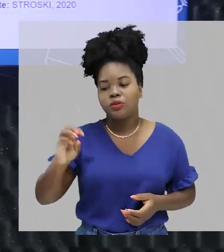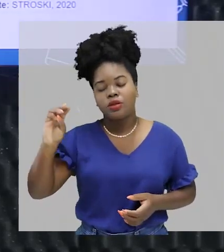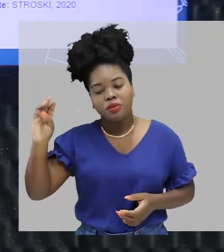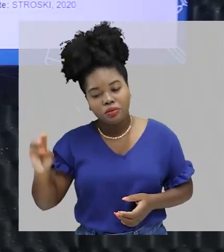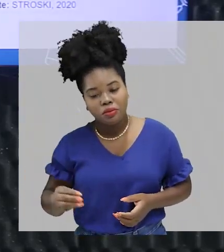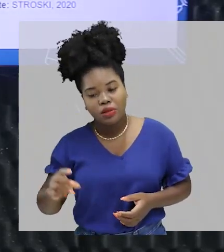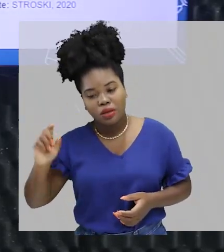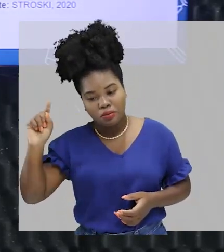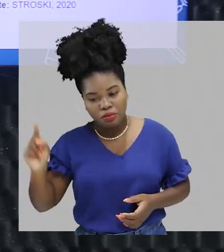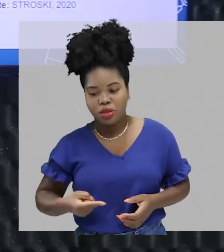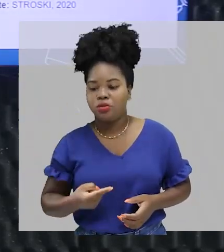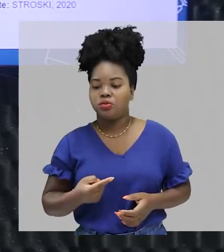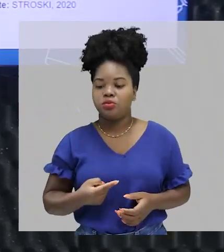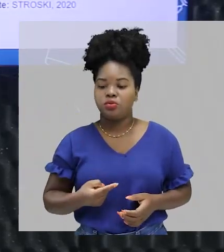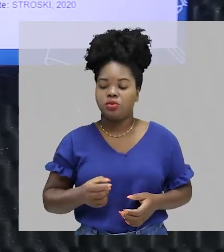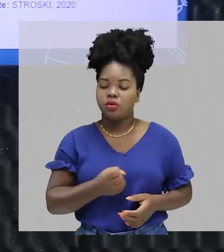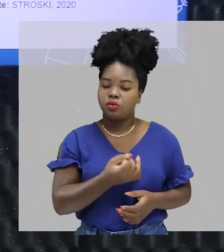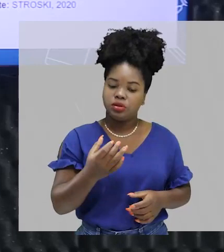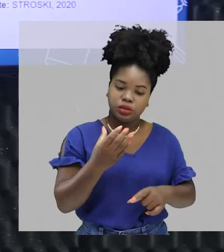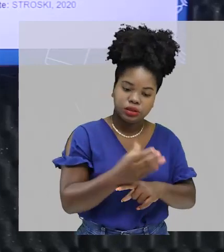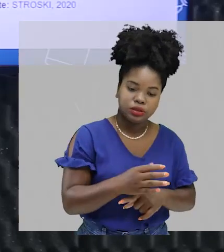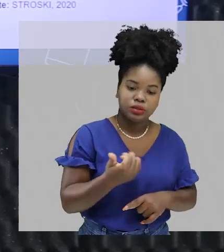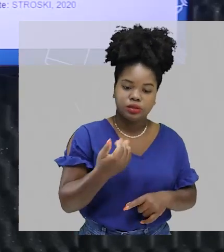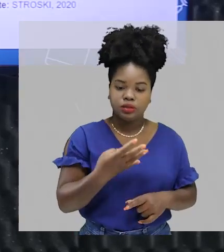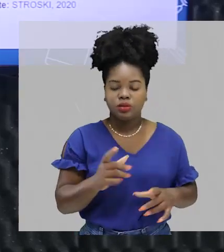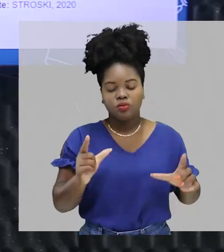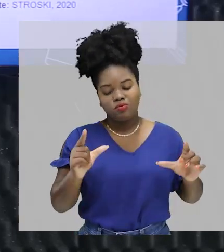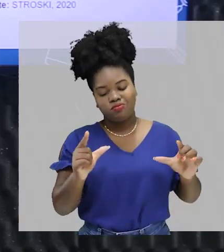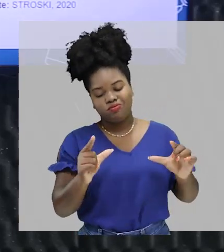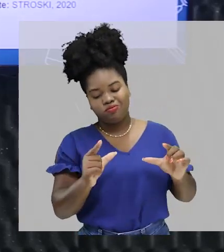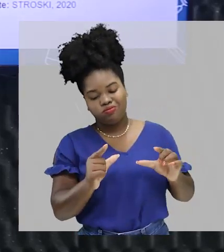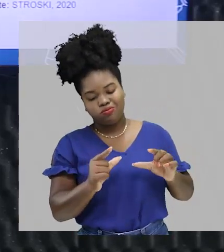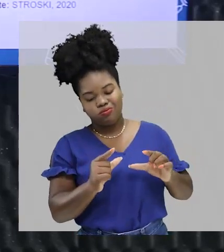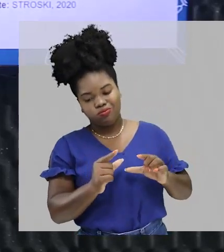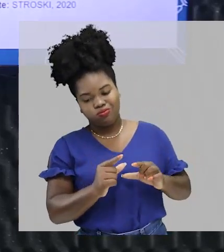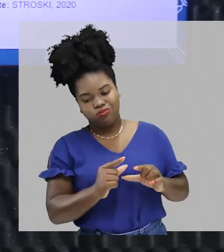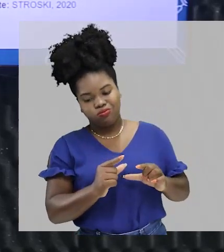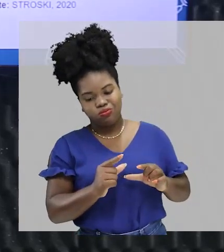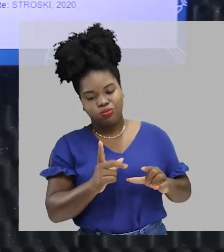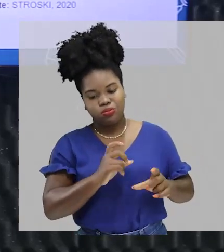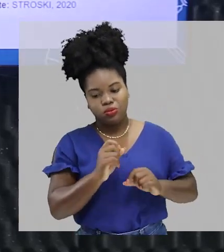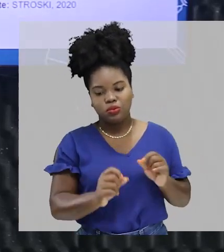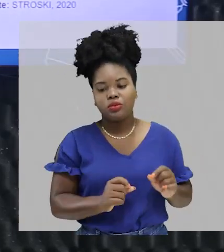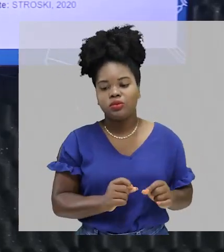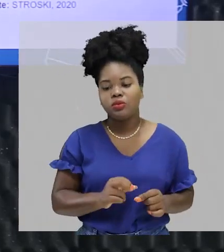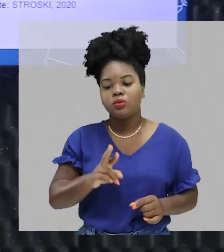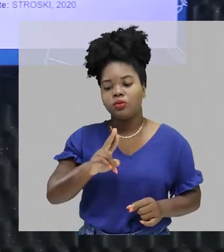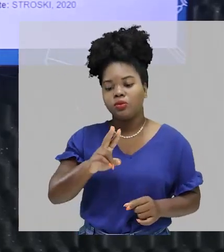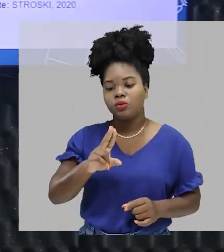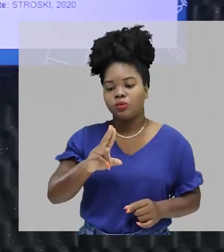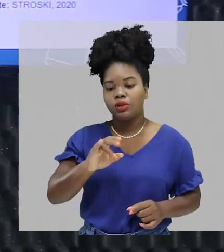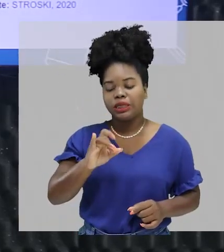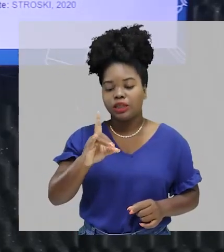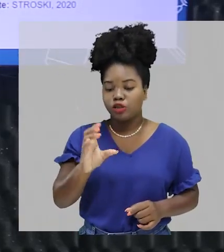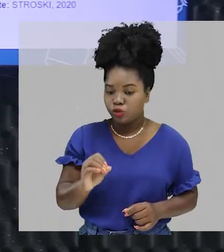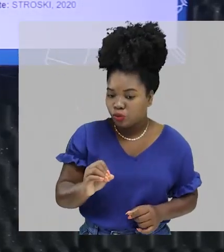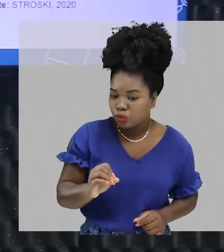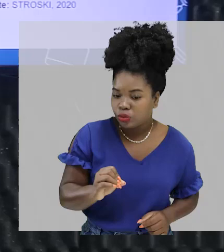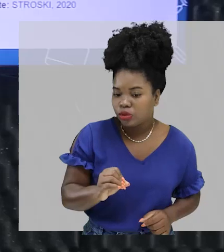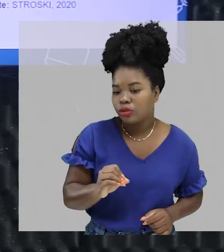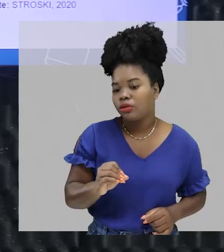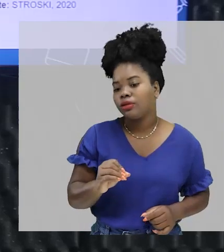de carbono presente é muito pequena. Então, vai gerar o que chamamos de ruído. Então, vamos ter